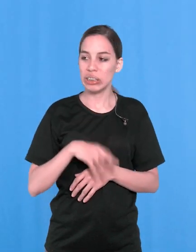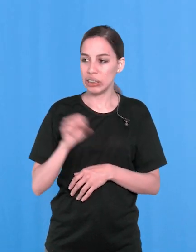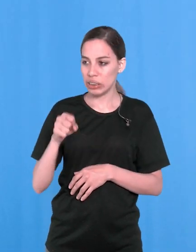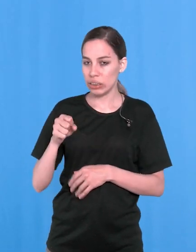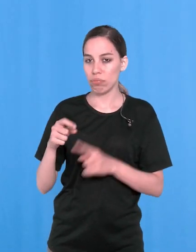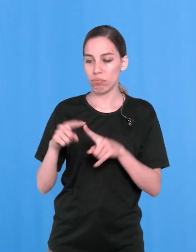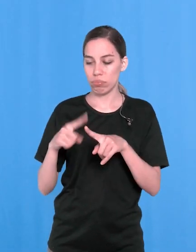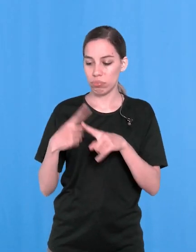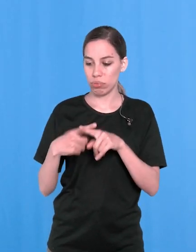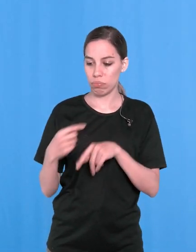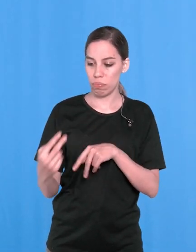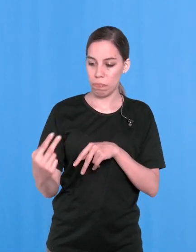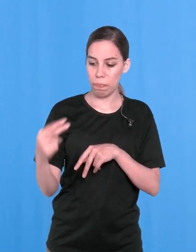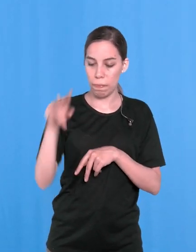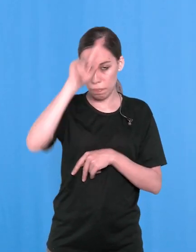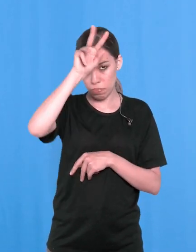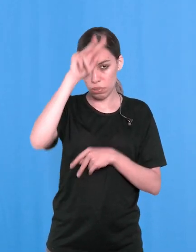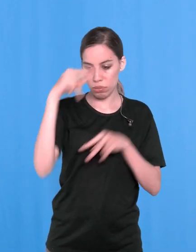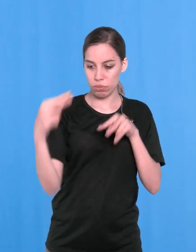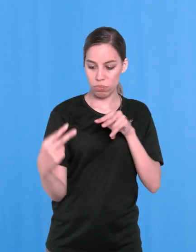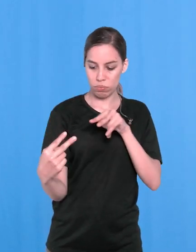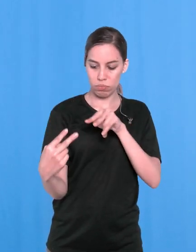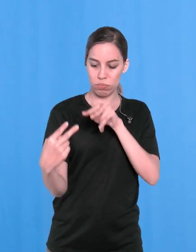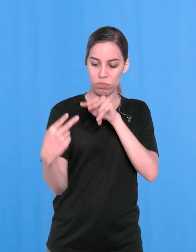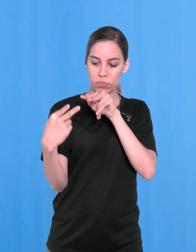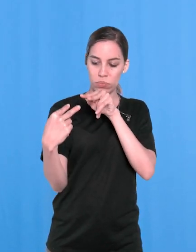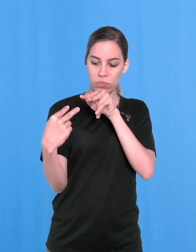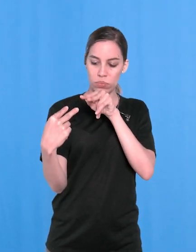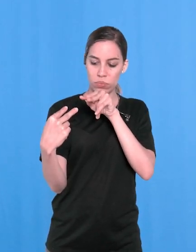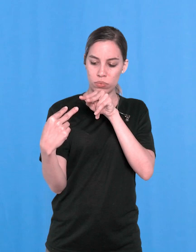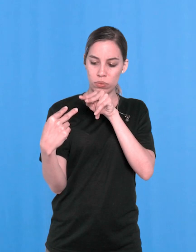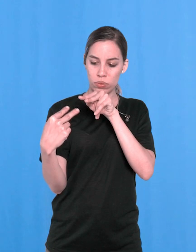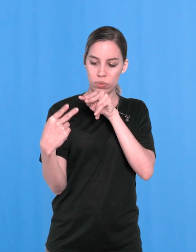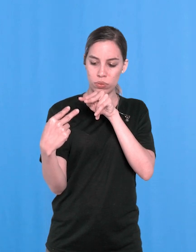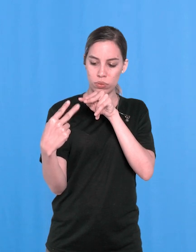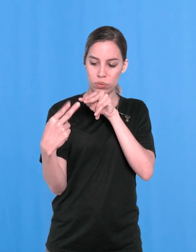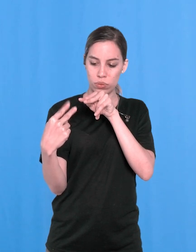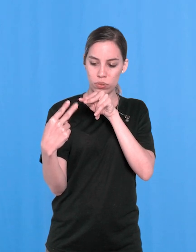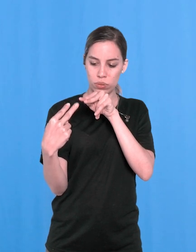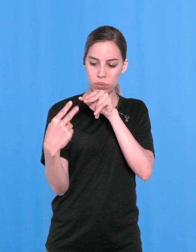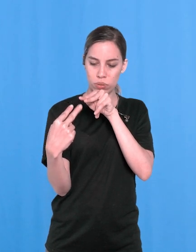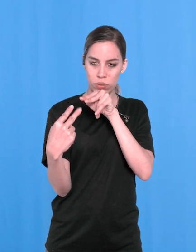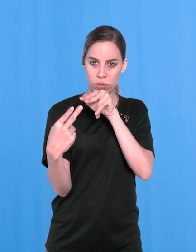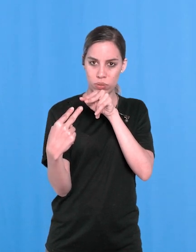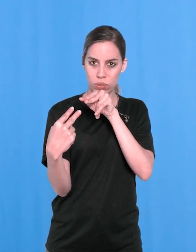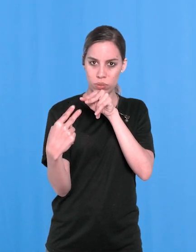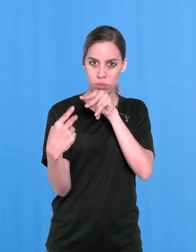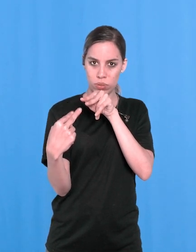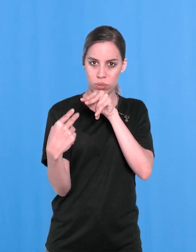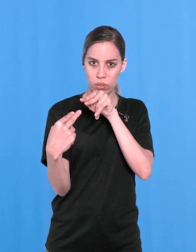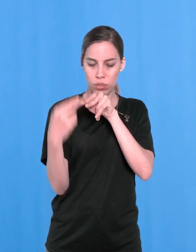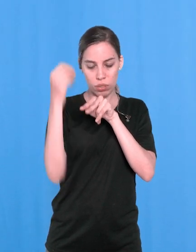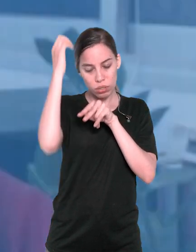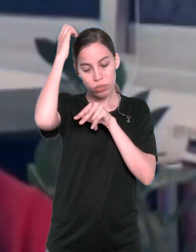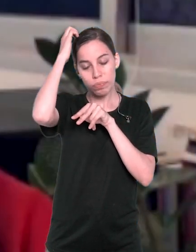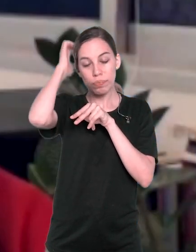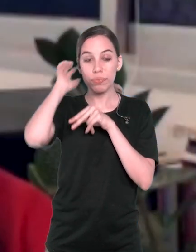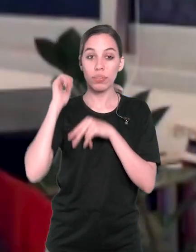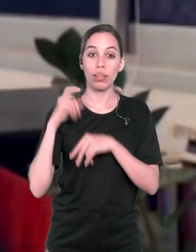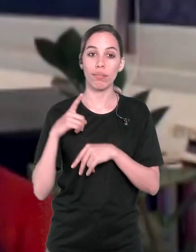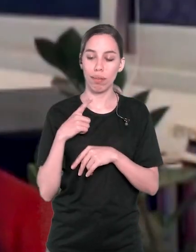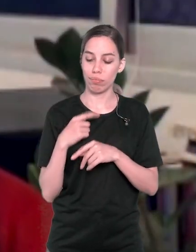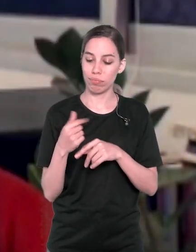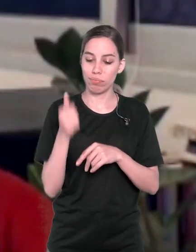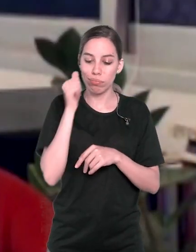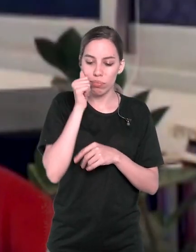coisa de encarar, a mulher encarar o inseto, há uma interação ali entre a